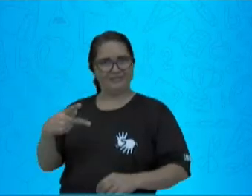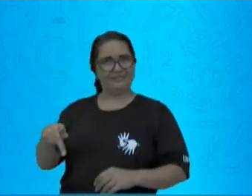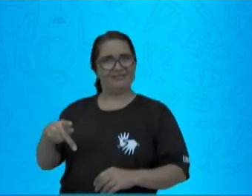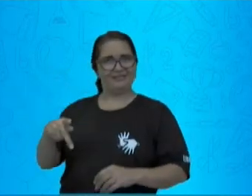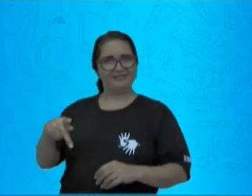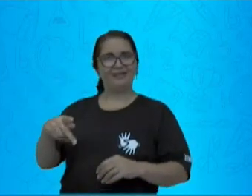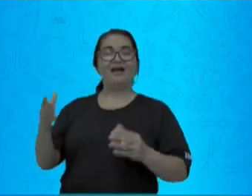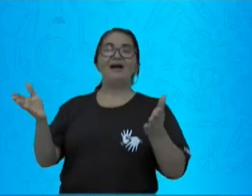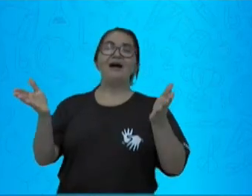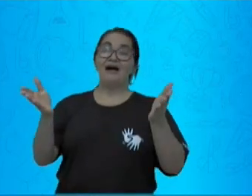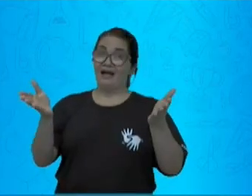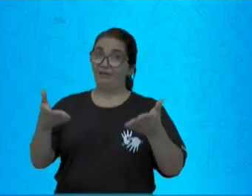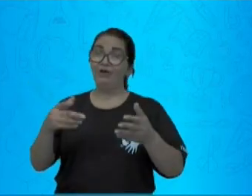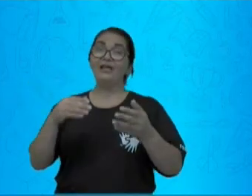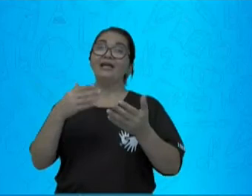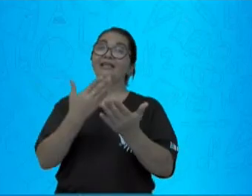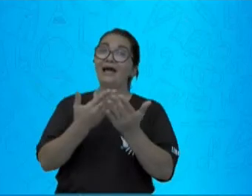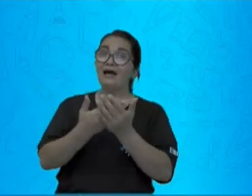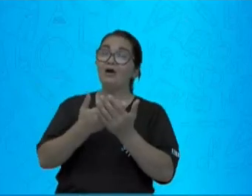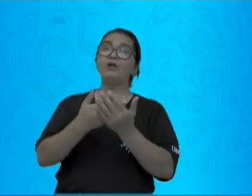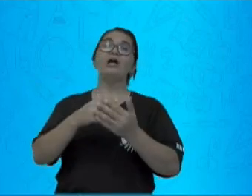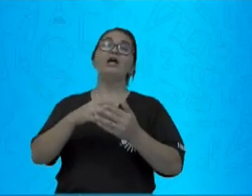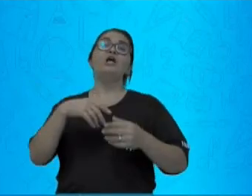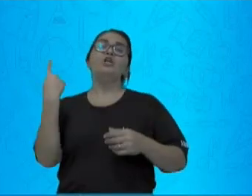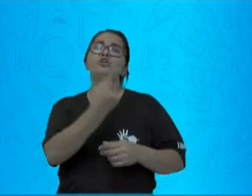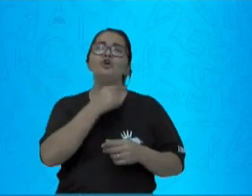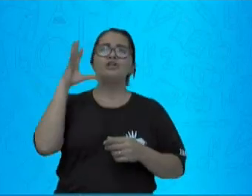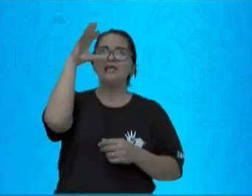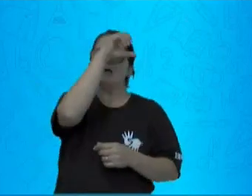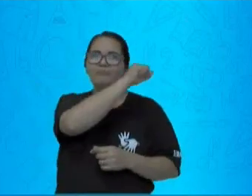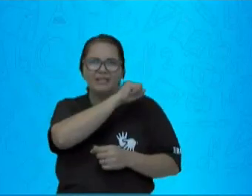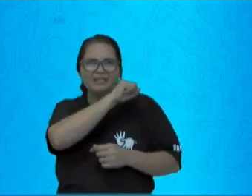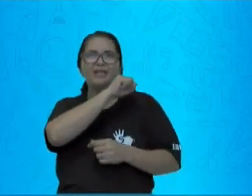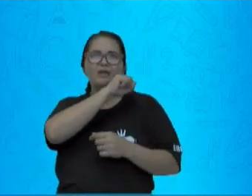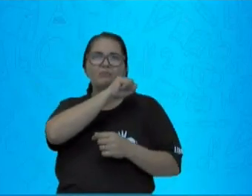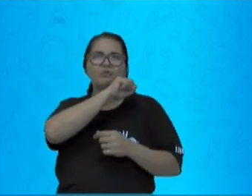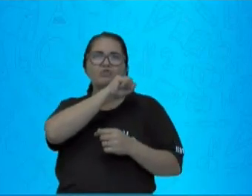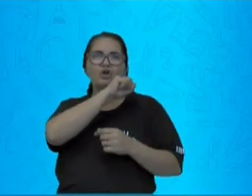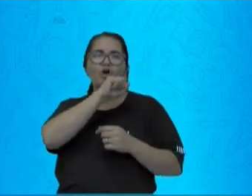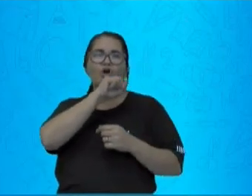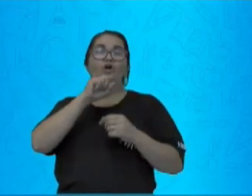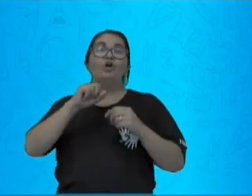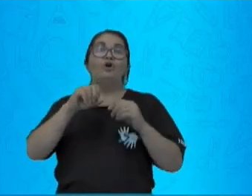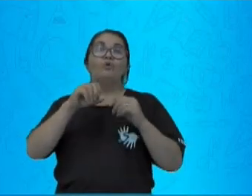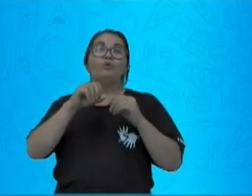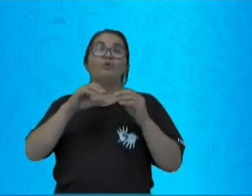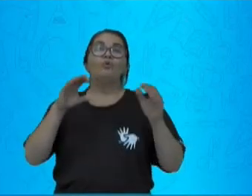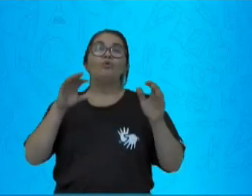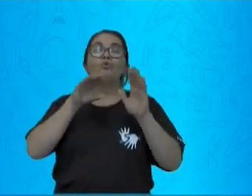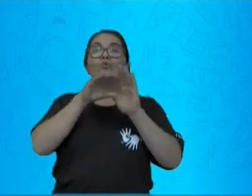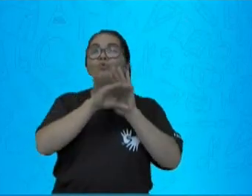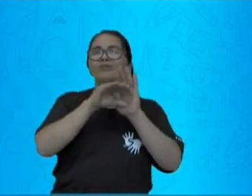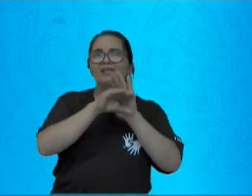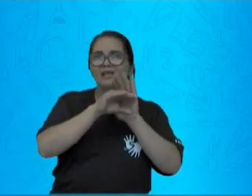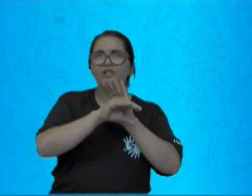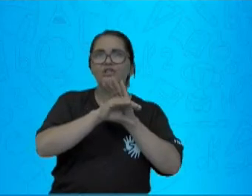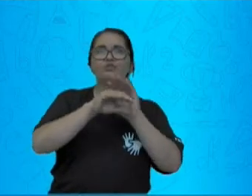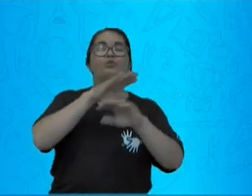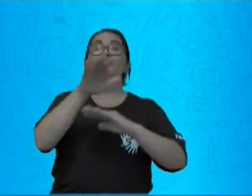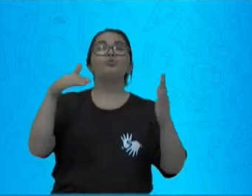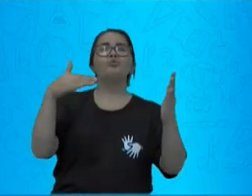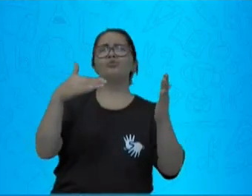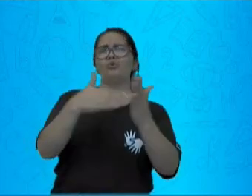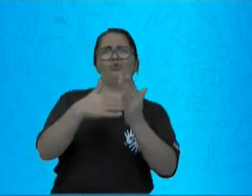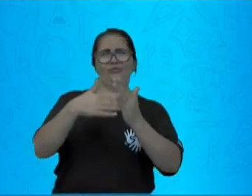processo da Reforma Protestante e também a Contra-Reforma. Para acessar a plataforma SMED